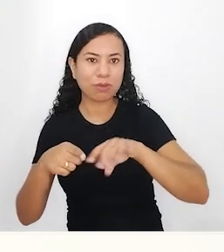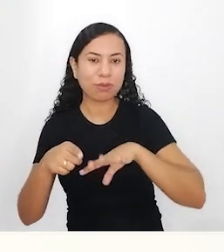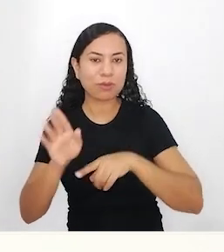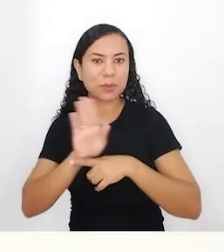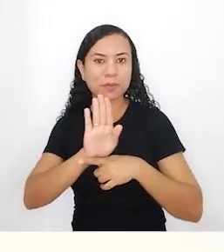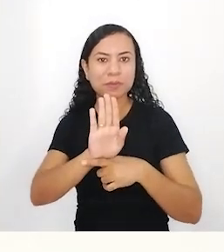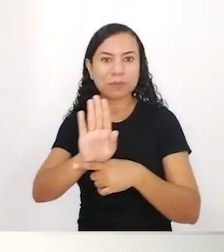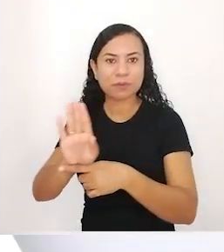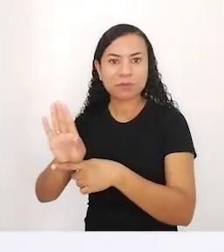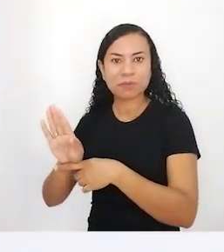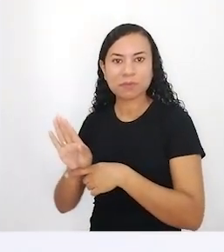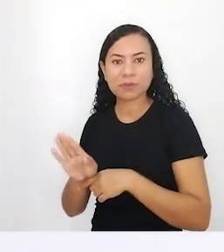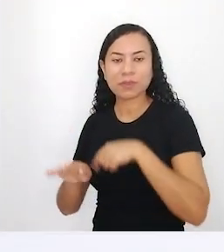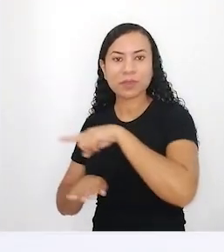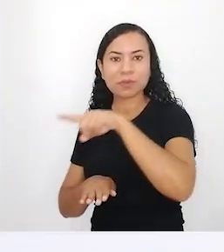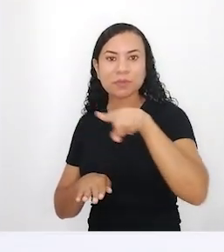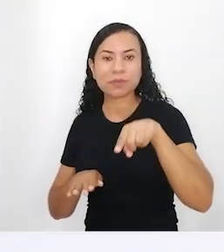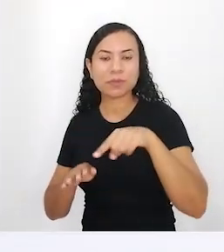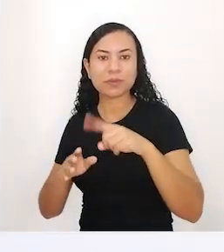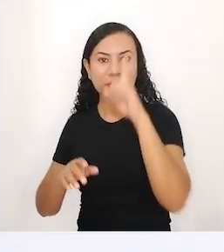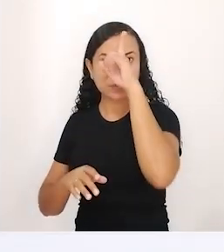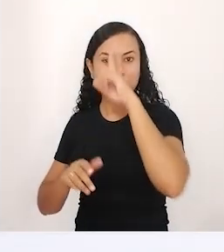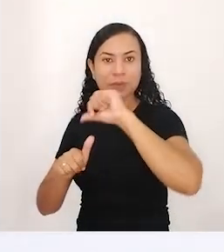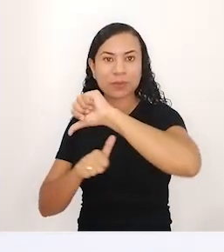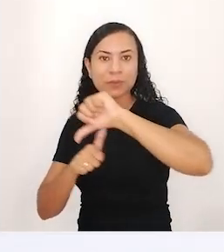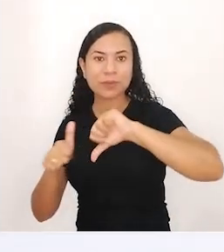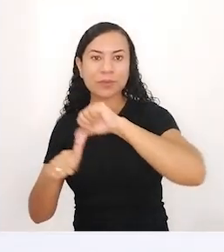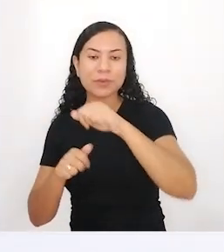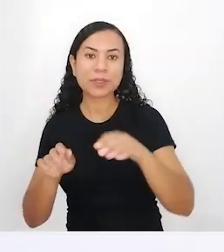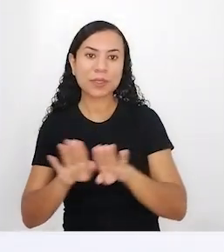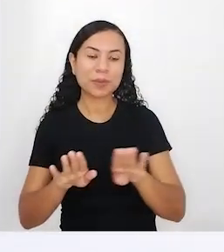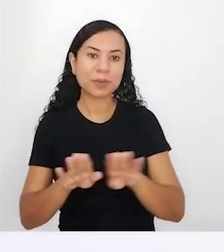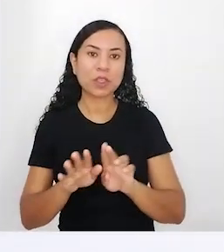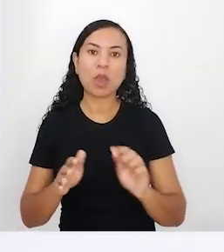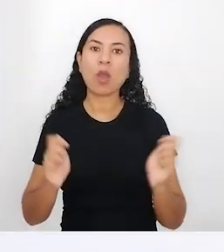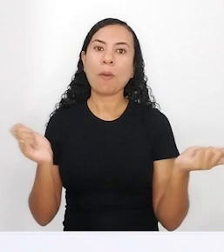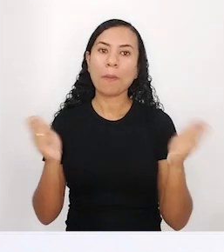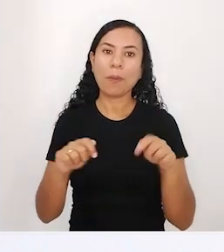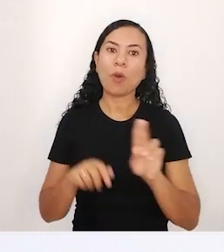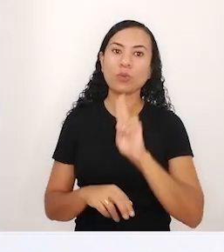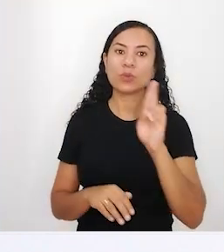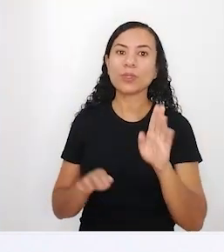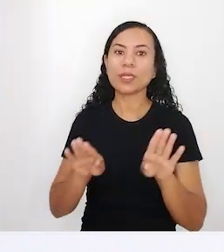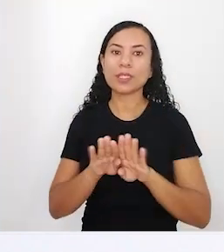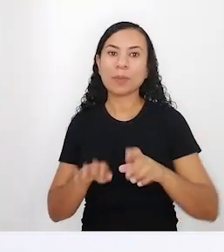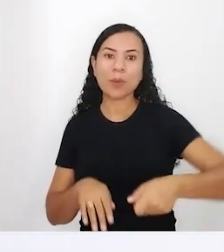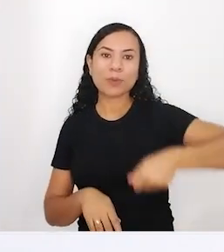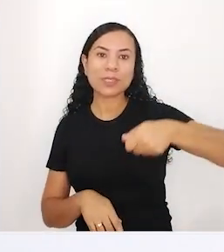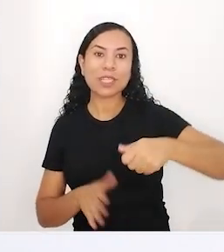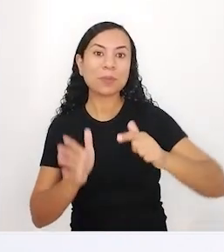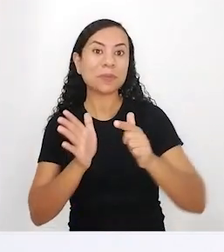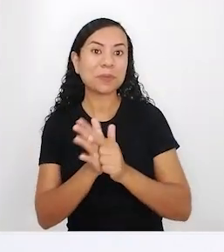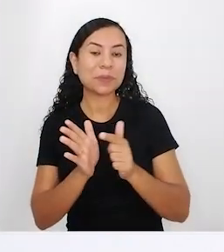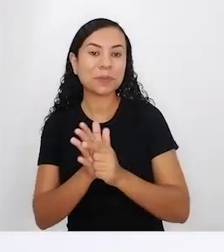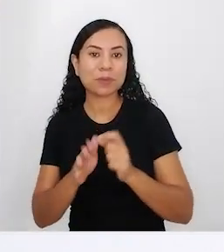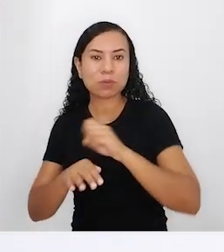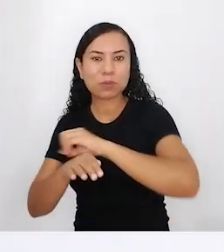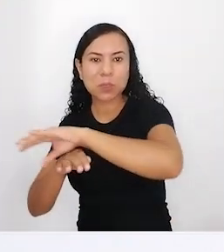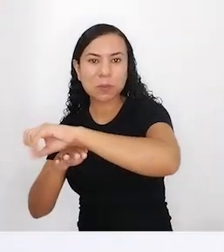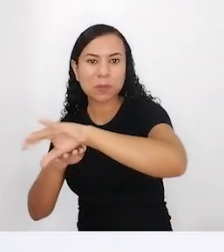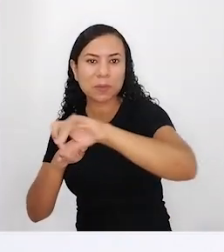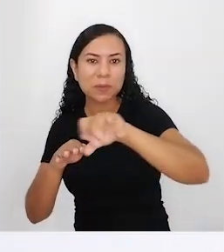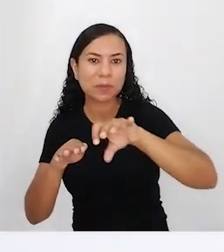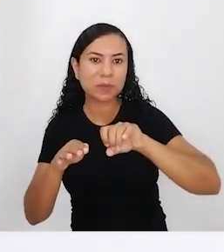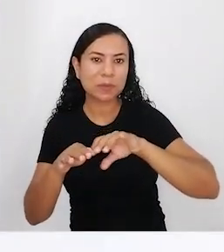pera. O saco de papel vai segurar o etileno, mas também vai permitir que as frutas respirem e produzam as enzimas necessárias